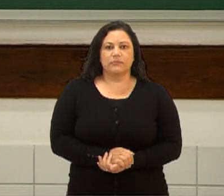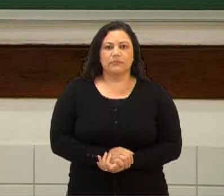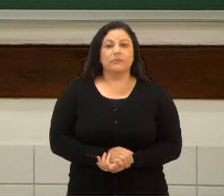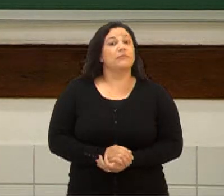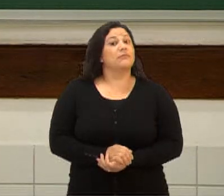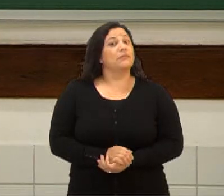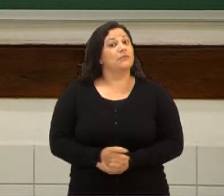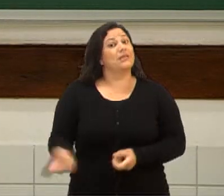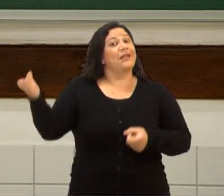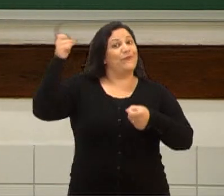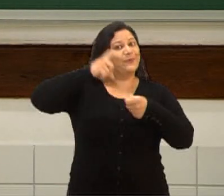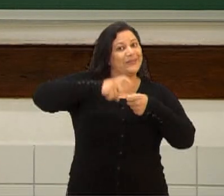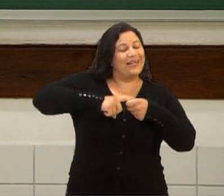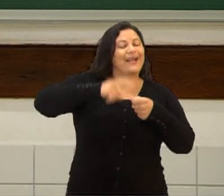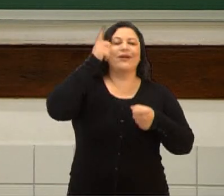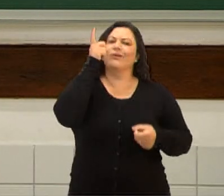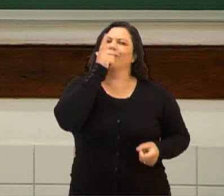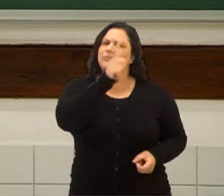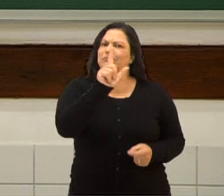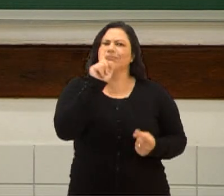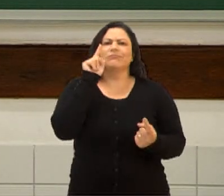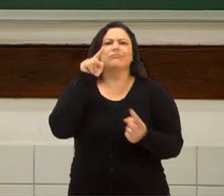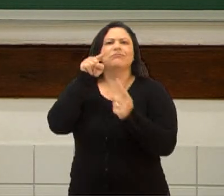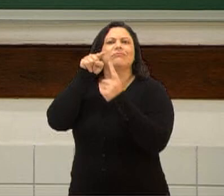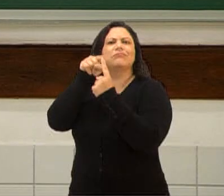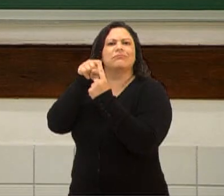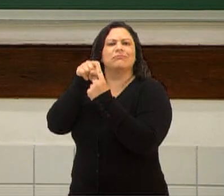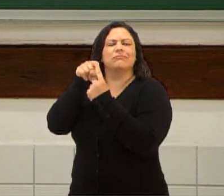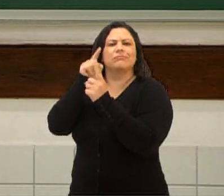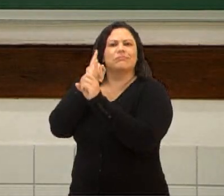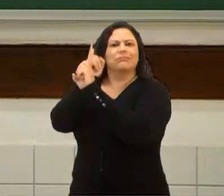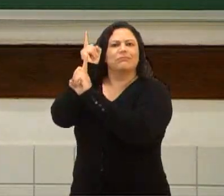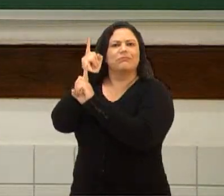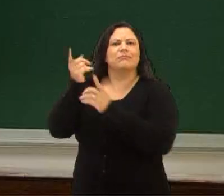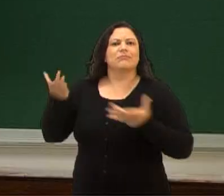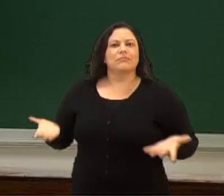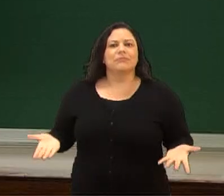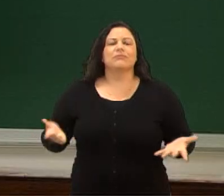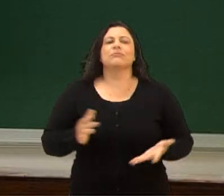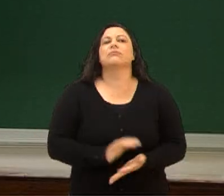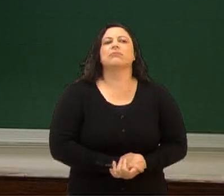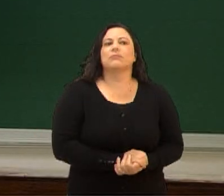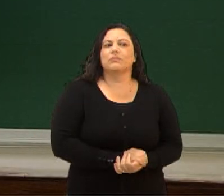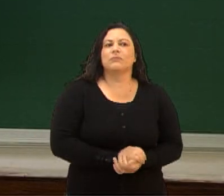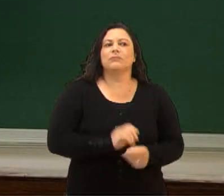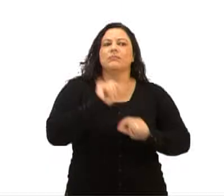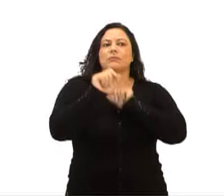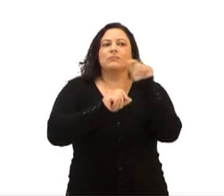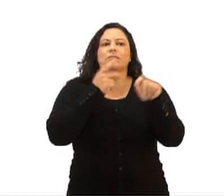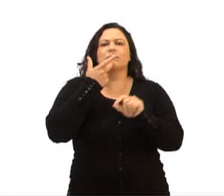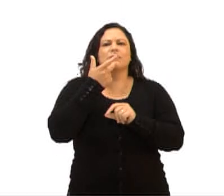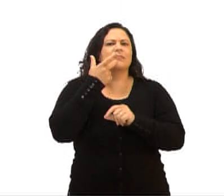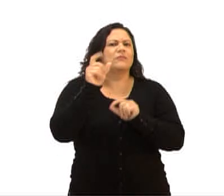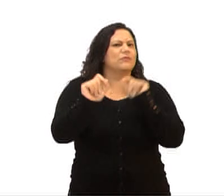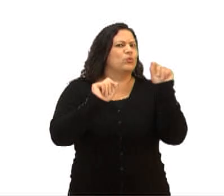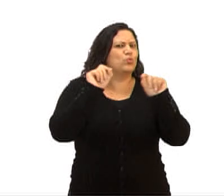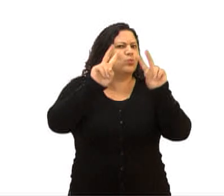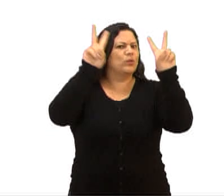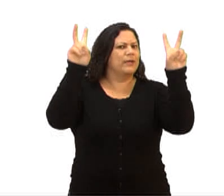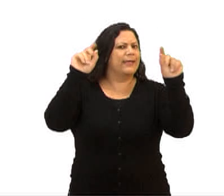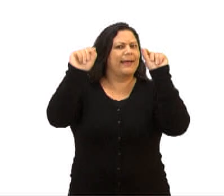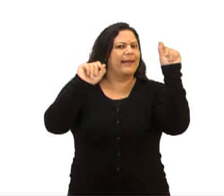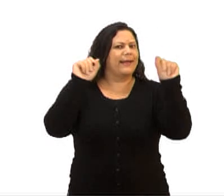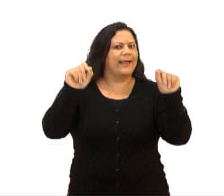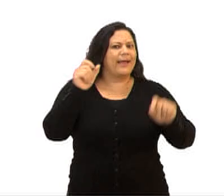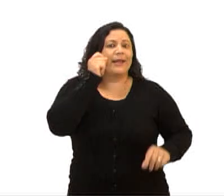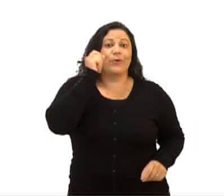Vamos lá então, conseguiram identificar? Esse him indica o quê? Ele está falando do cat, né? Ó,